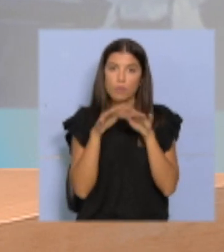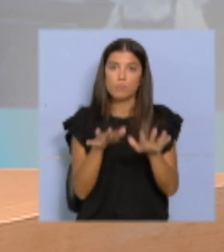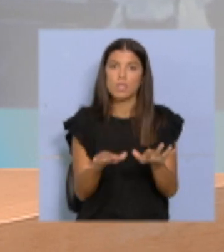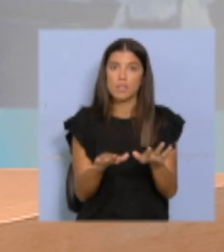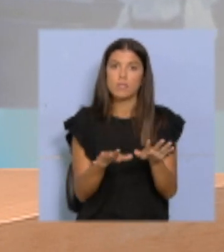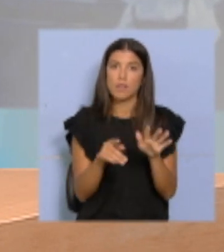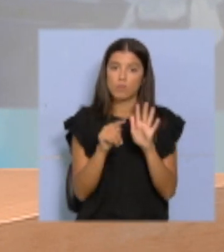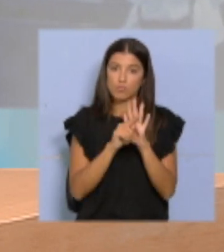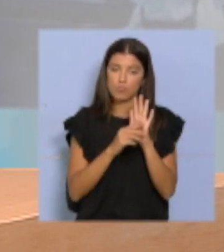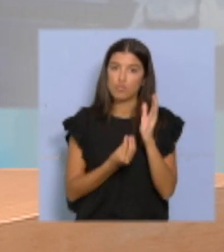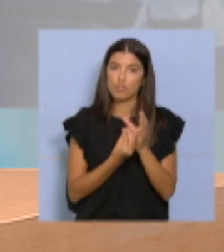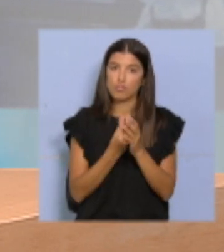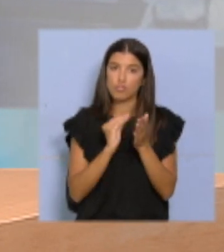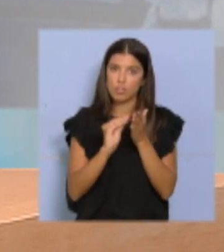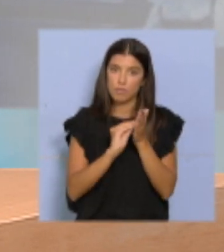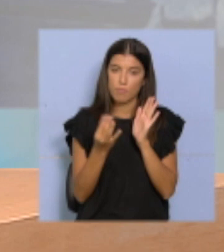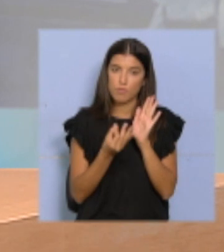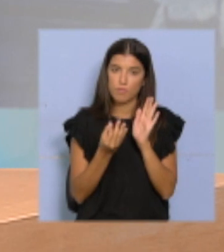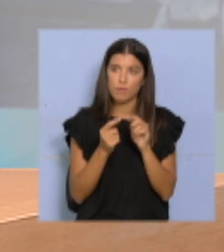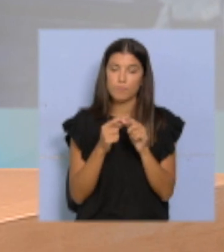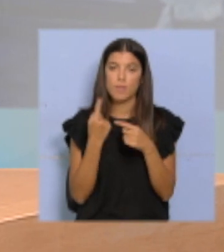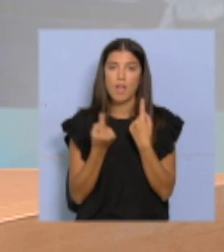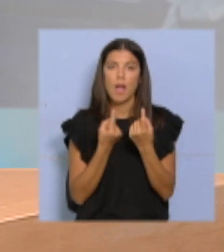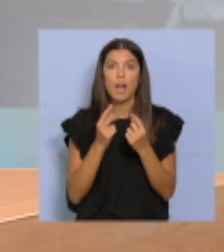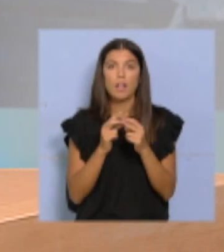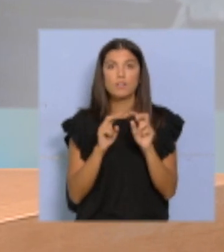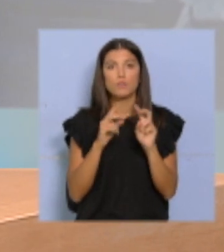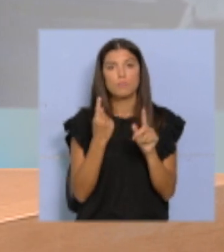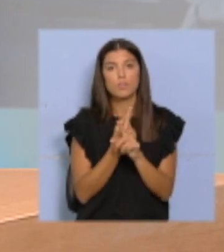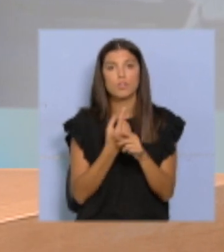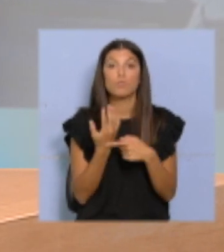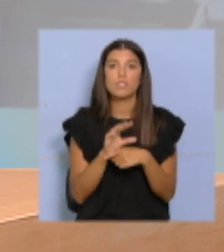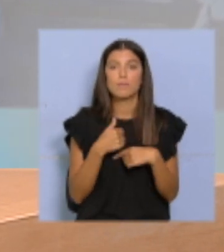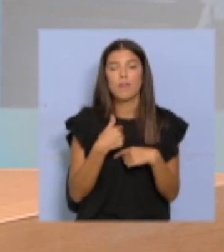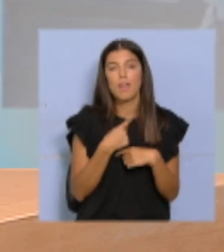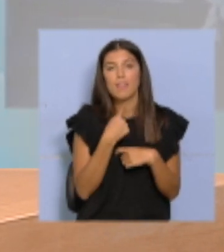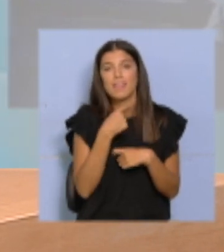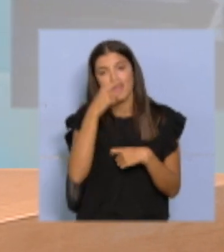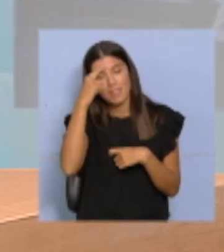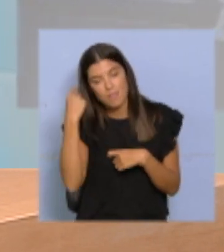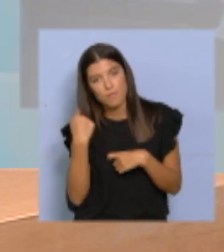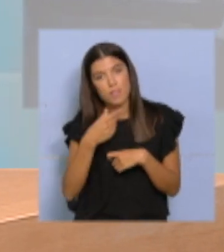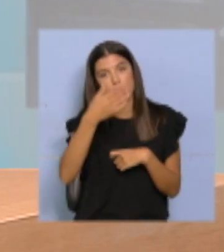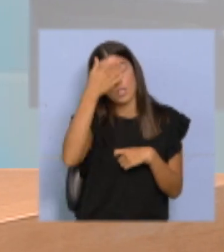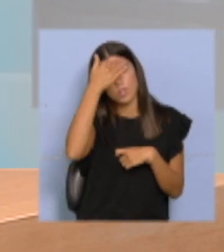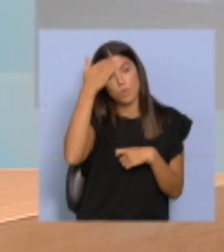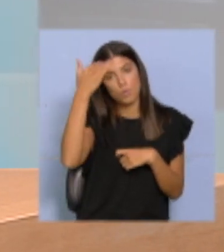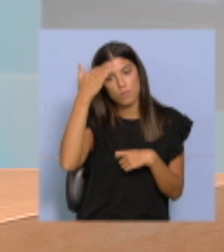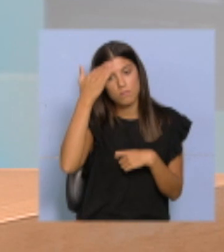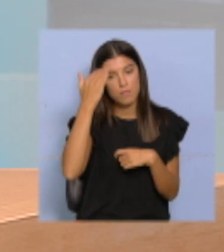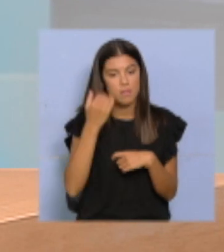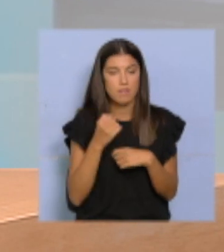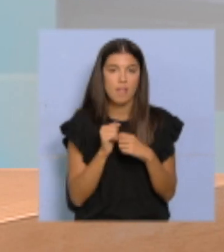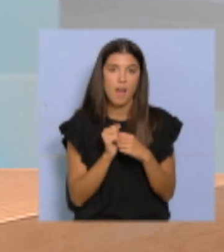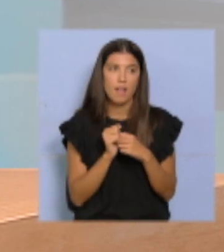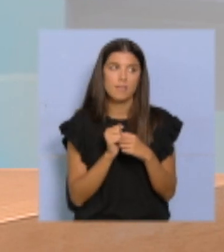alguns dos aspectos que trabalhámos, até porque como é muito difícil transmitir as questões da saúde mental pela estigmatização da própria